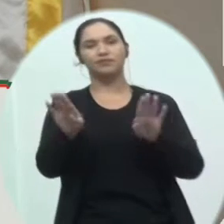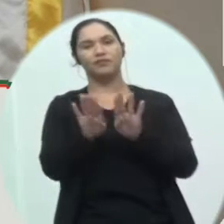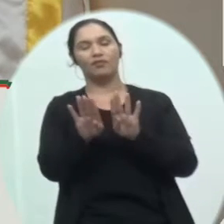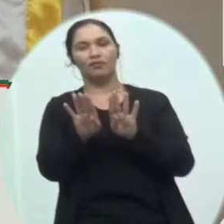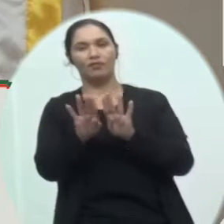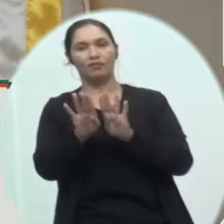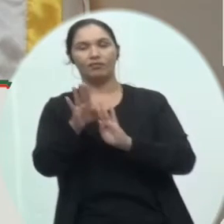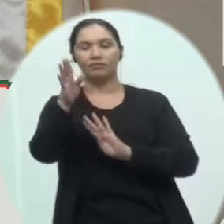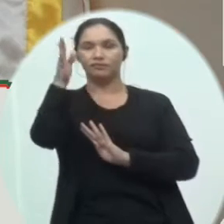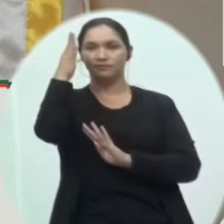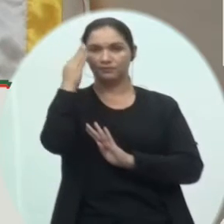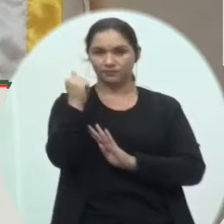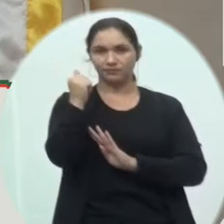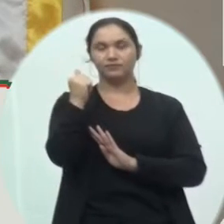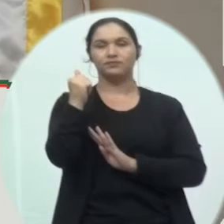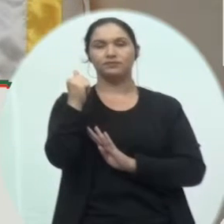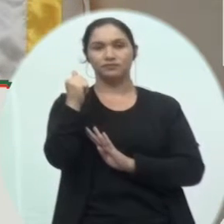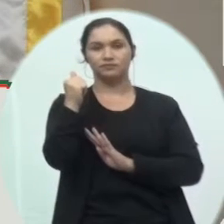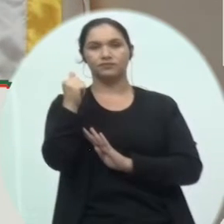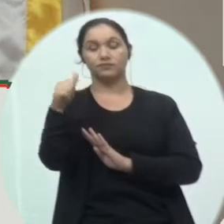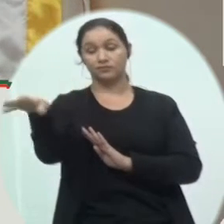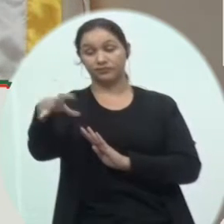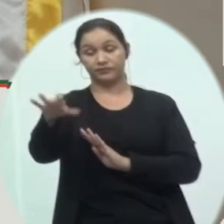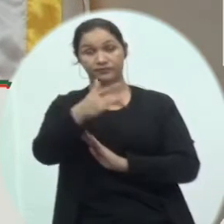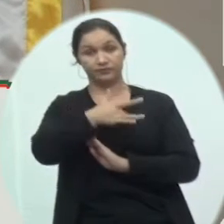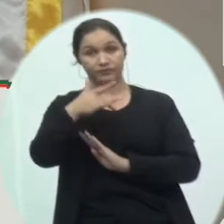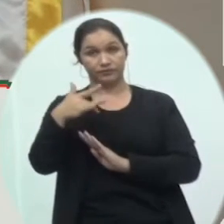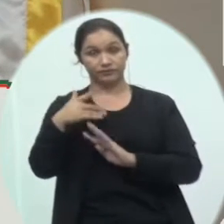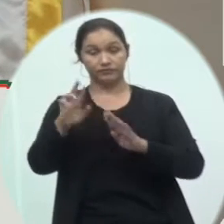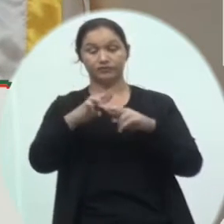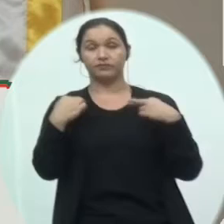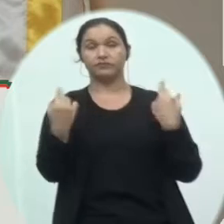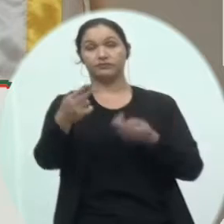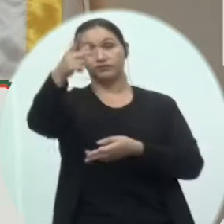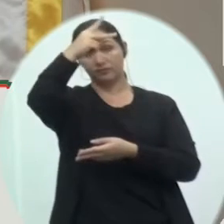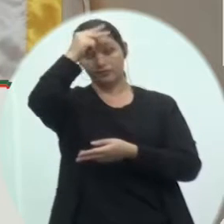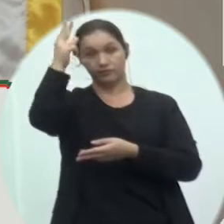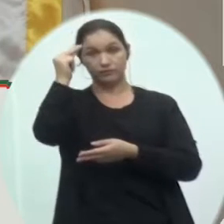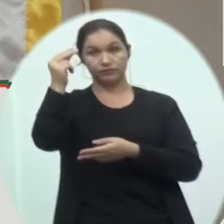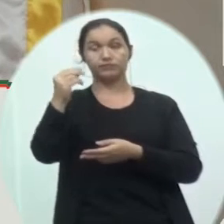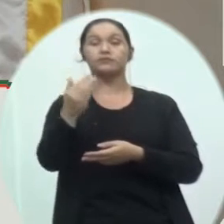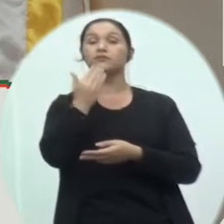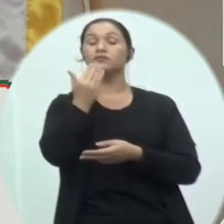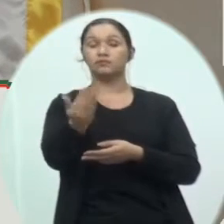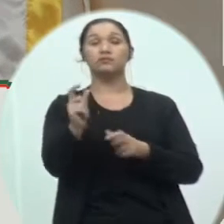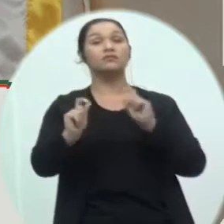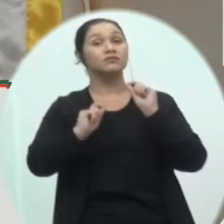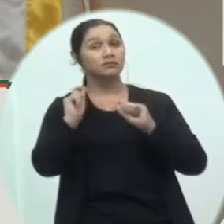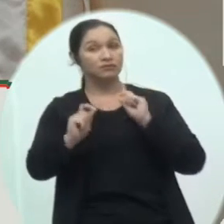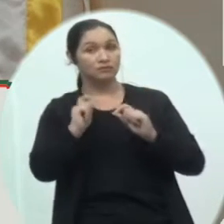vereadores acompanharam, quase todos, na reunião com o prefeito, onde que ele solicitou que vai mandar